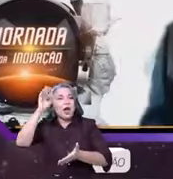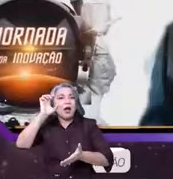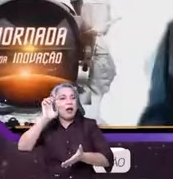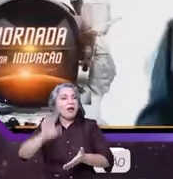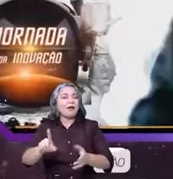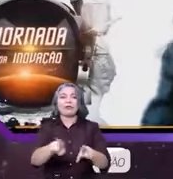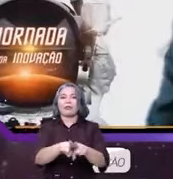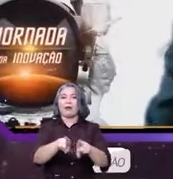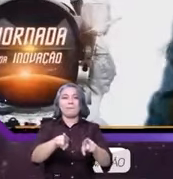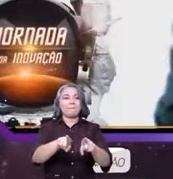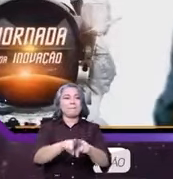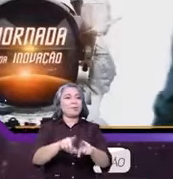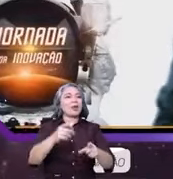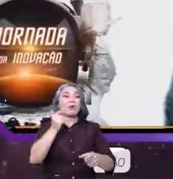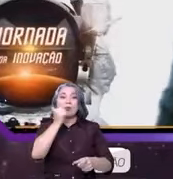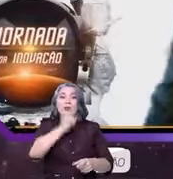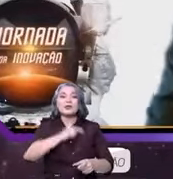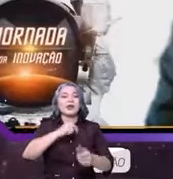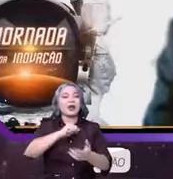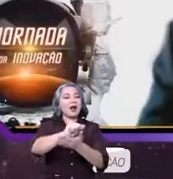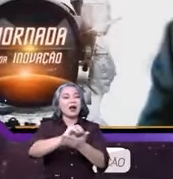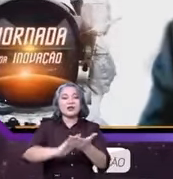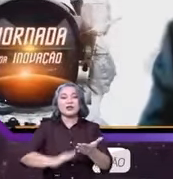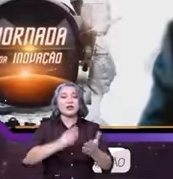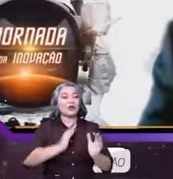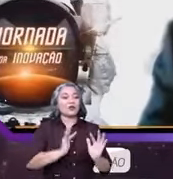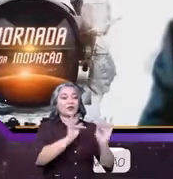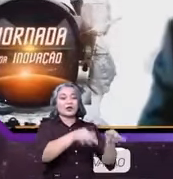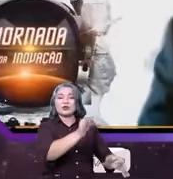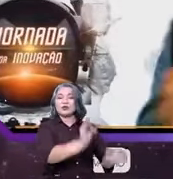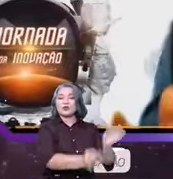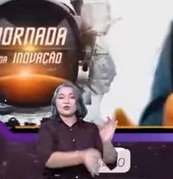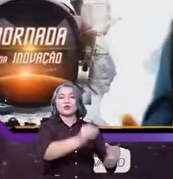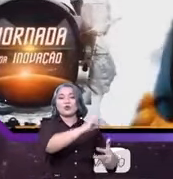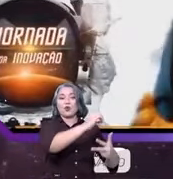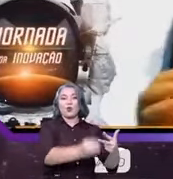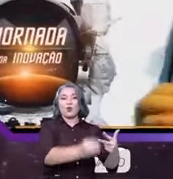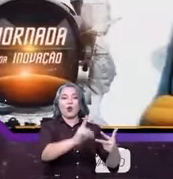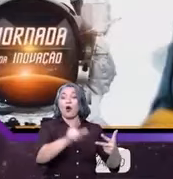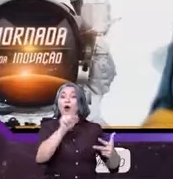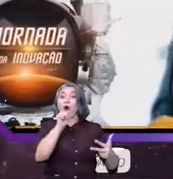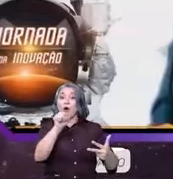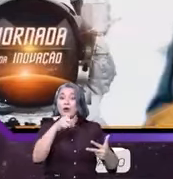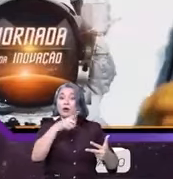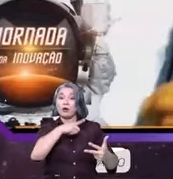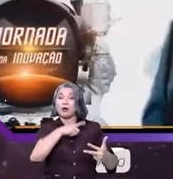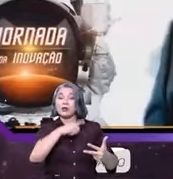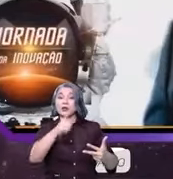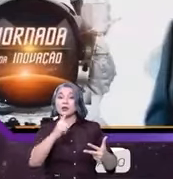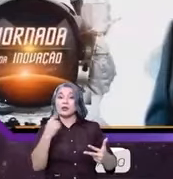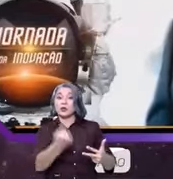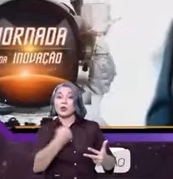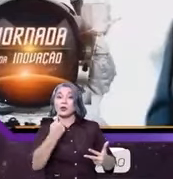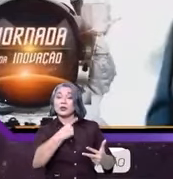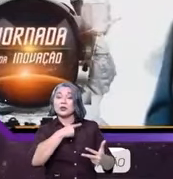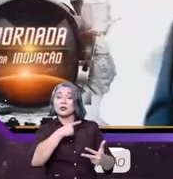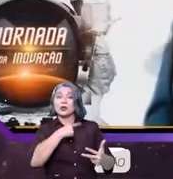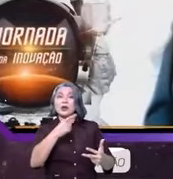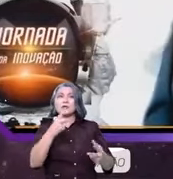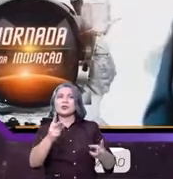também aderente às atividades finalísticas do Poder Judiciário. A gente muitas vezes se